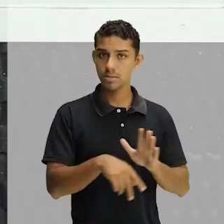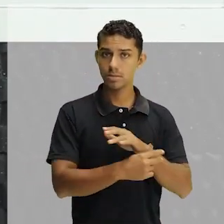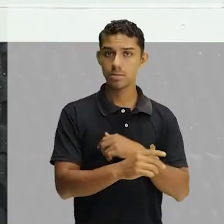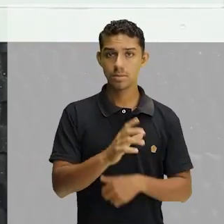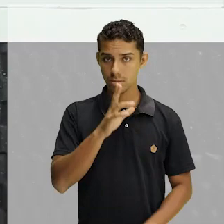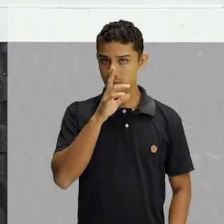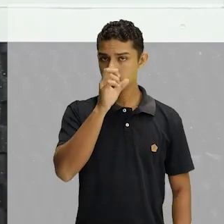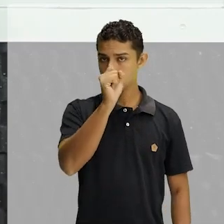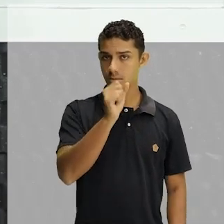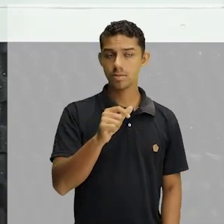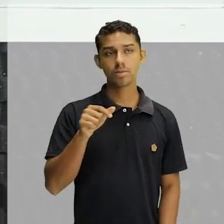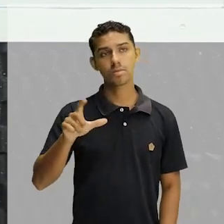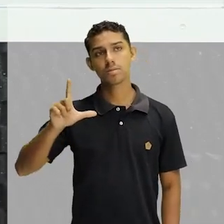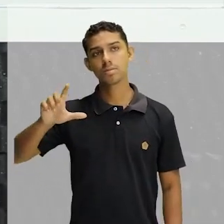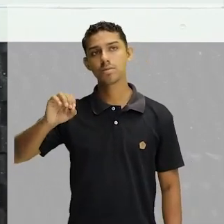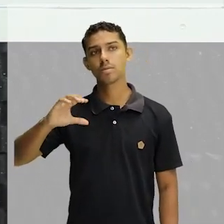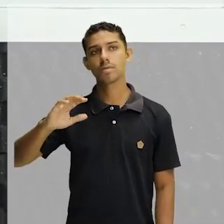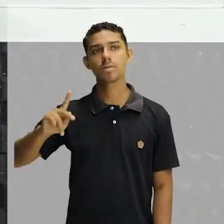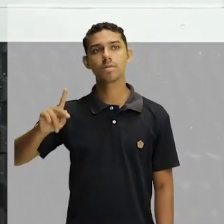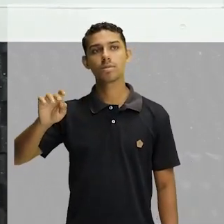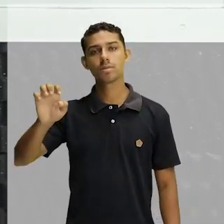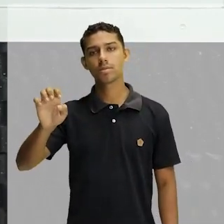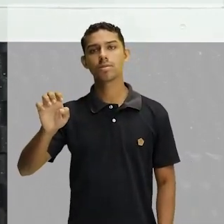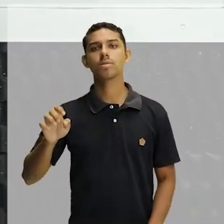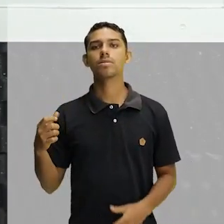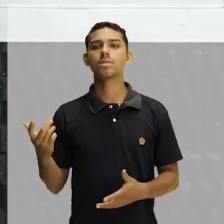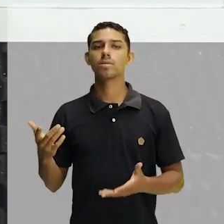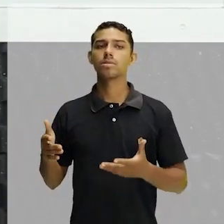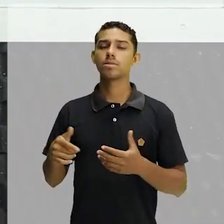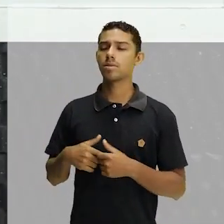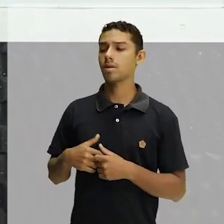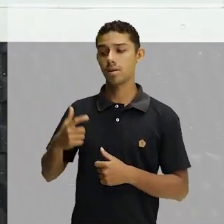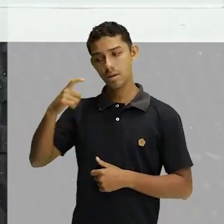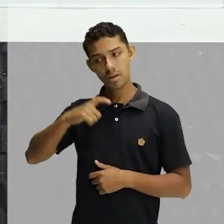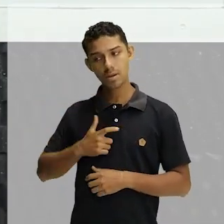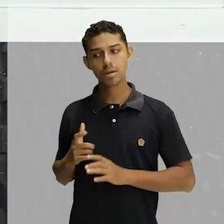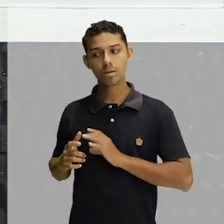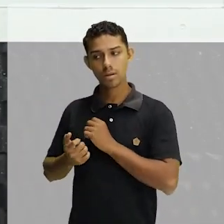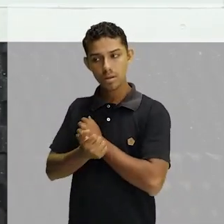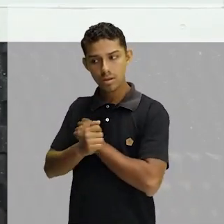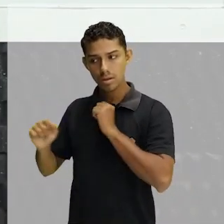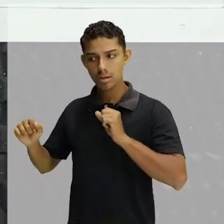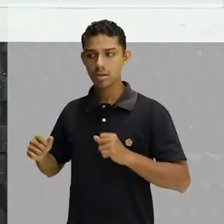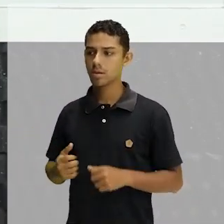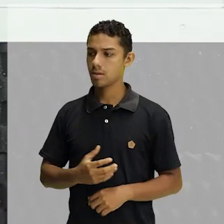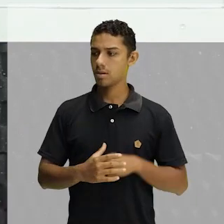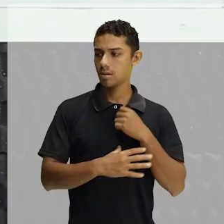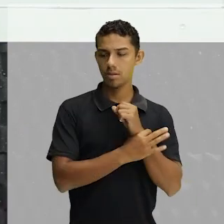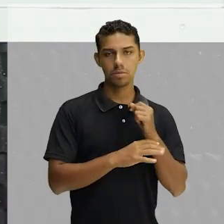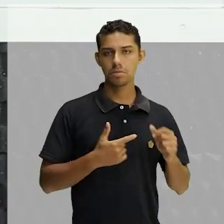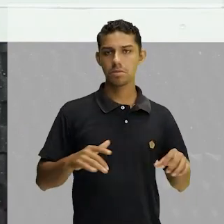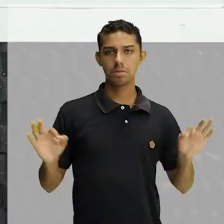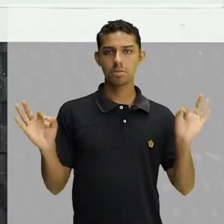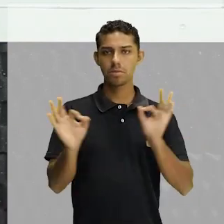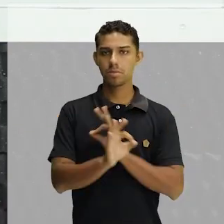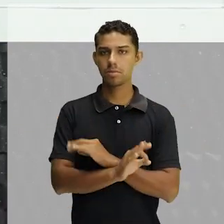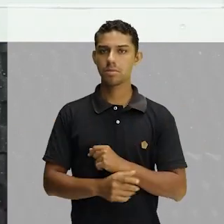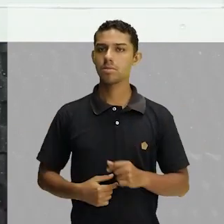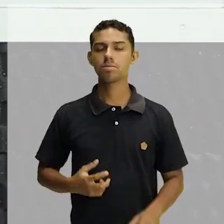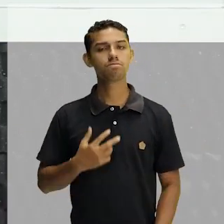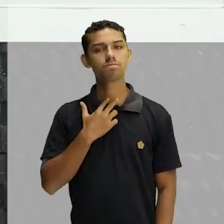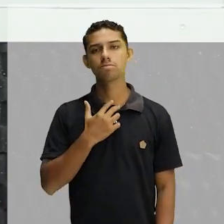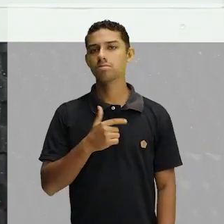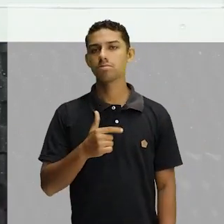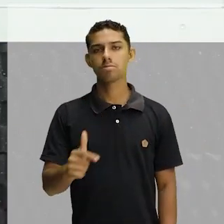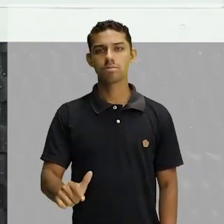muito forte em Locke. Então, veja só, apesar de eu estar livre, eu vivo inseguro. Eu não